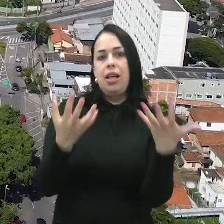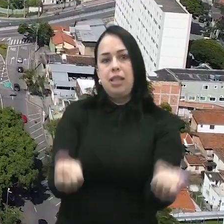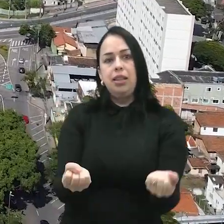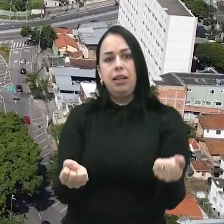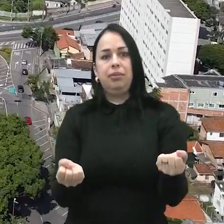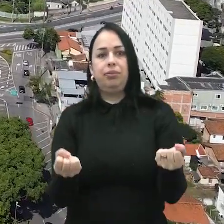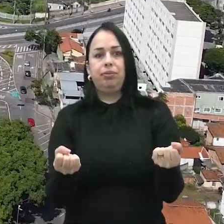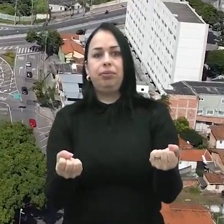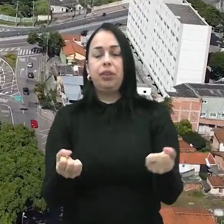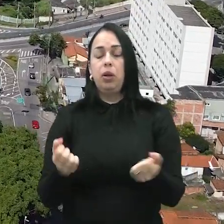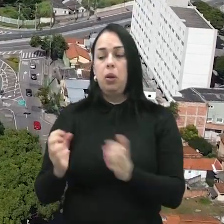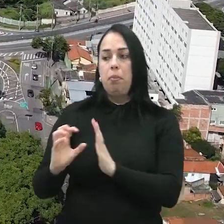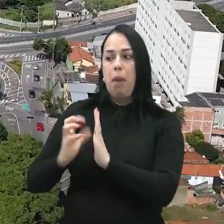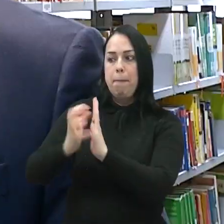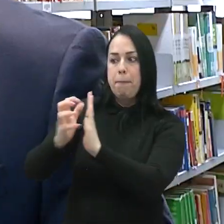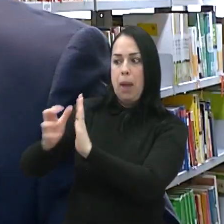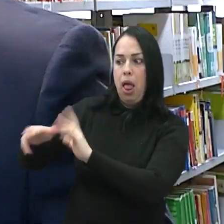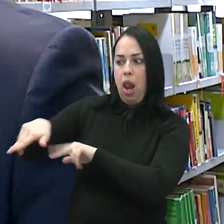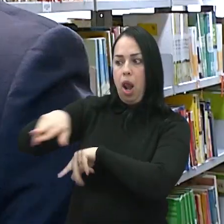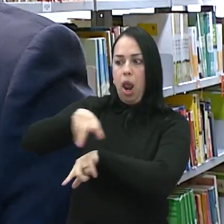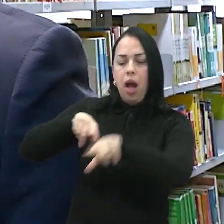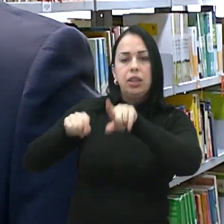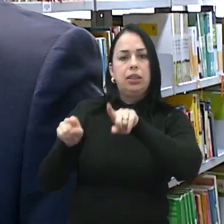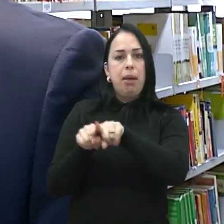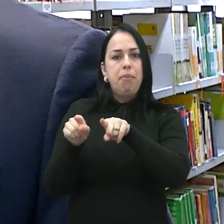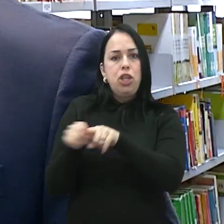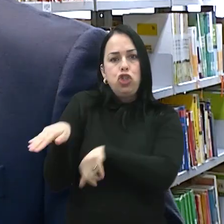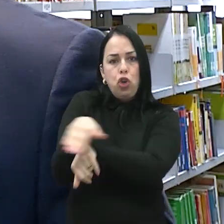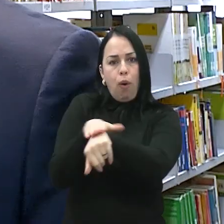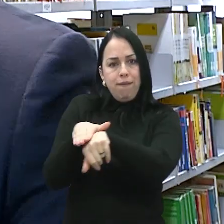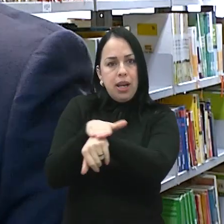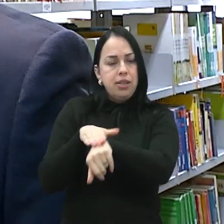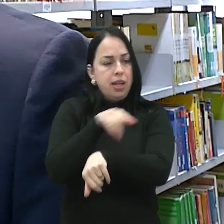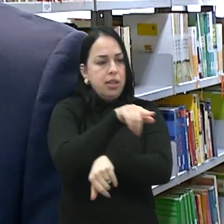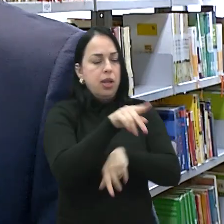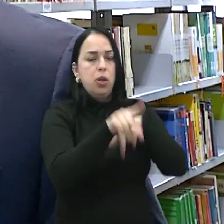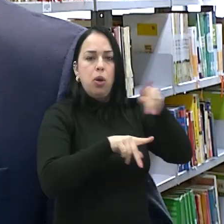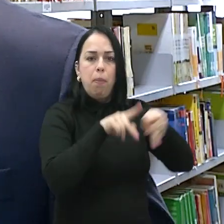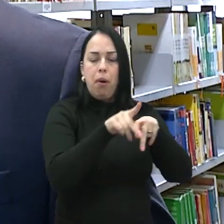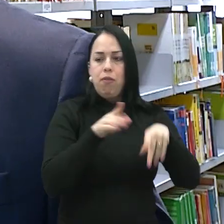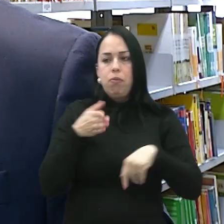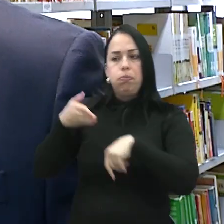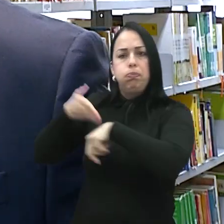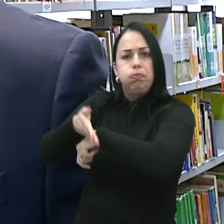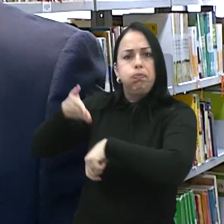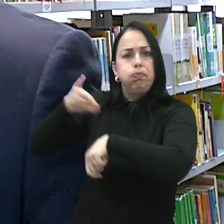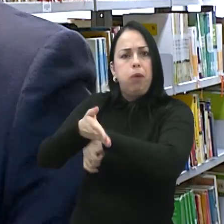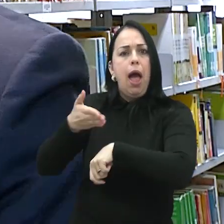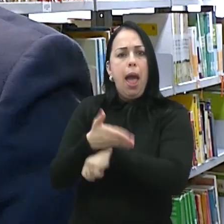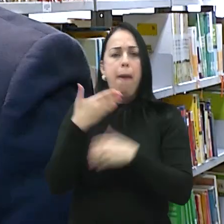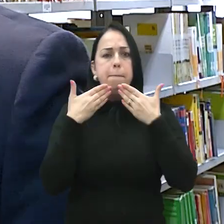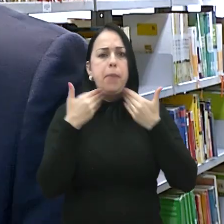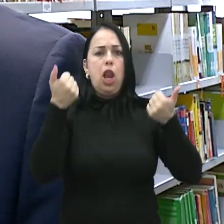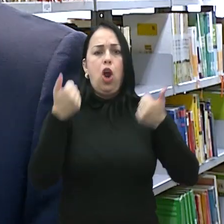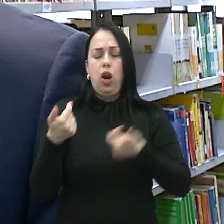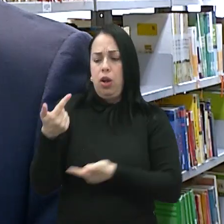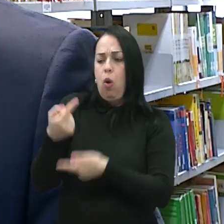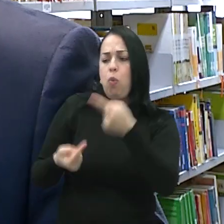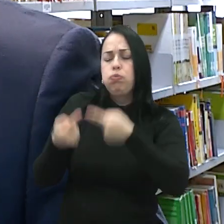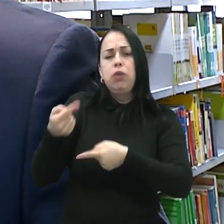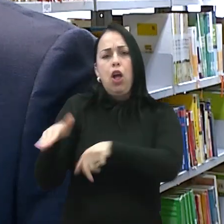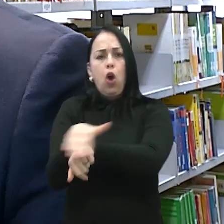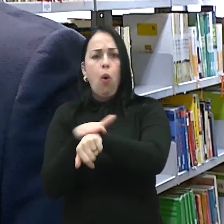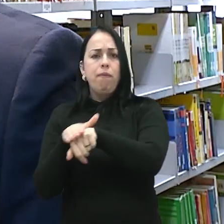atender às necessidades de todos. Quanto mais partidos, quanto mais discussões e quanto mais a população tiver acesso à Câmara